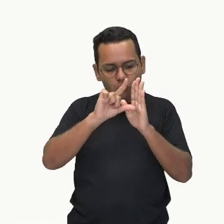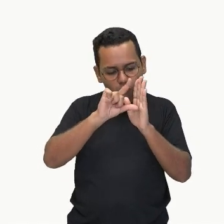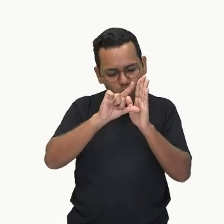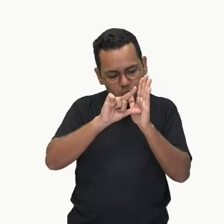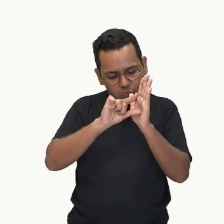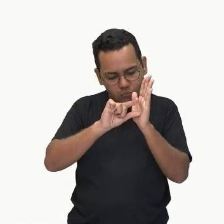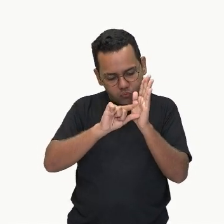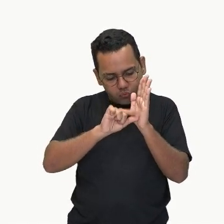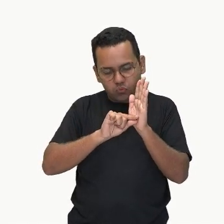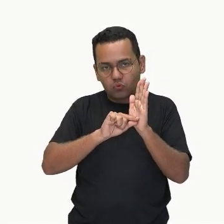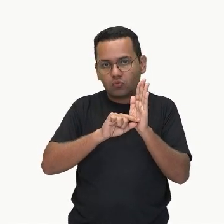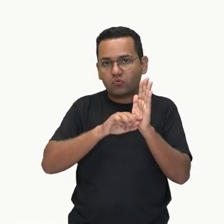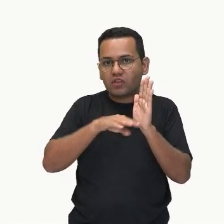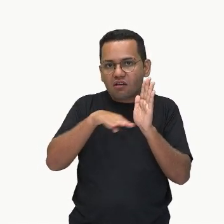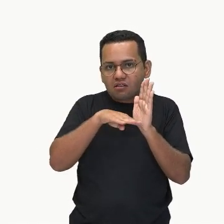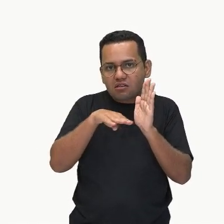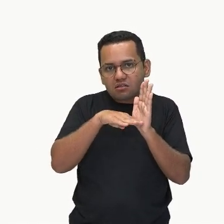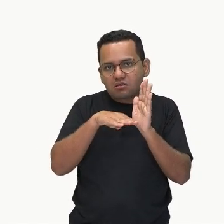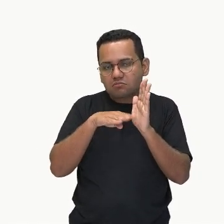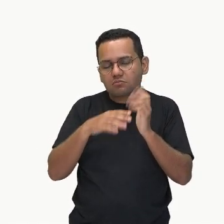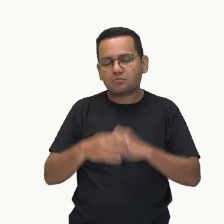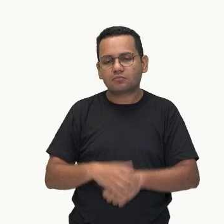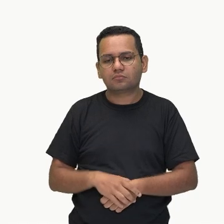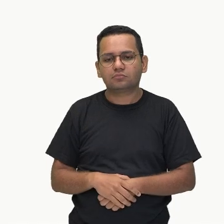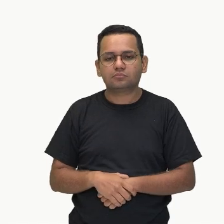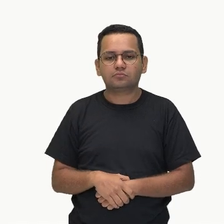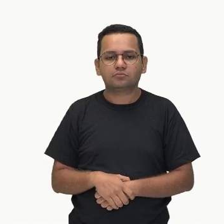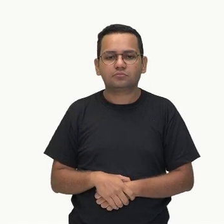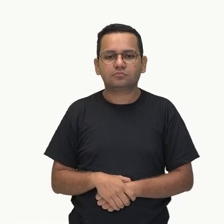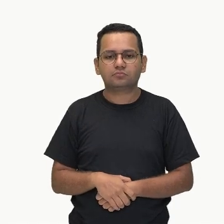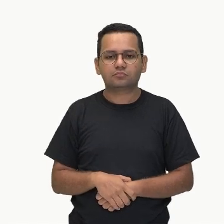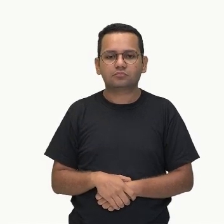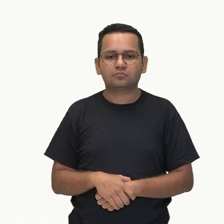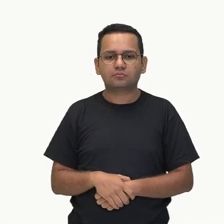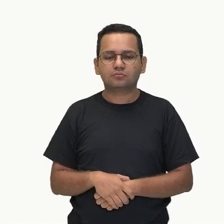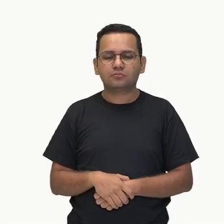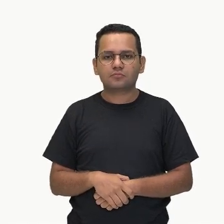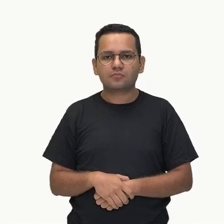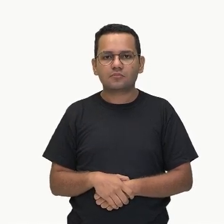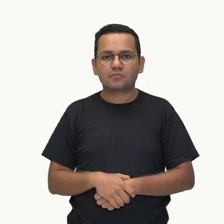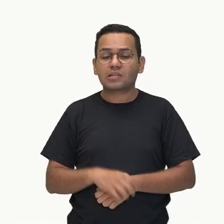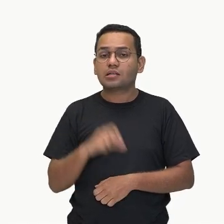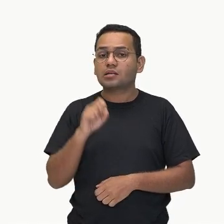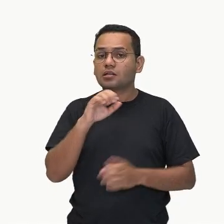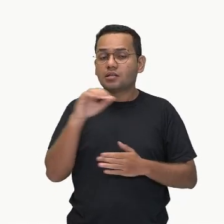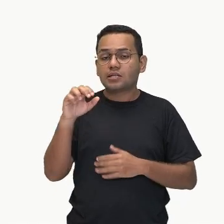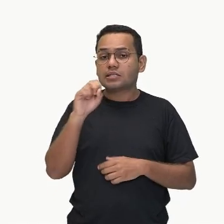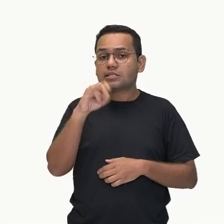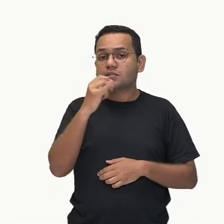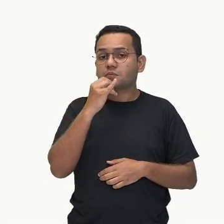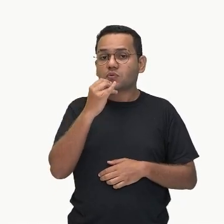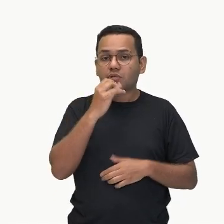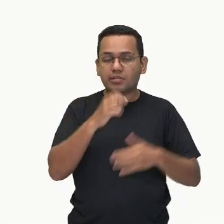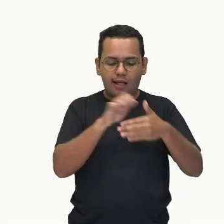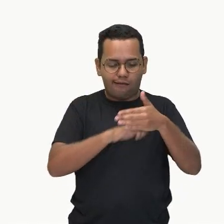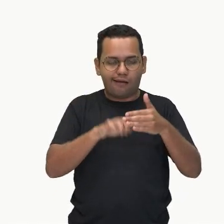acumula no fundo do recipiente. Se fosse uma estação de tratamento de água bem grande, ficaria ali no fundo daquele reservatório. Aqui